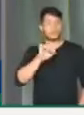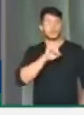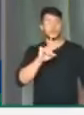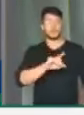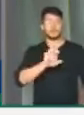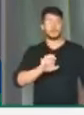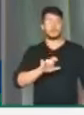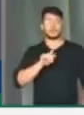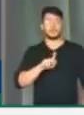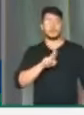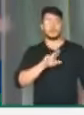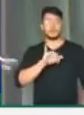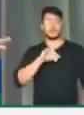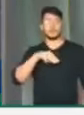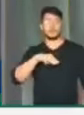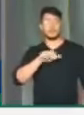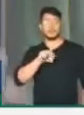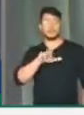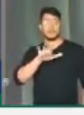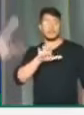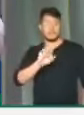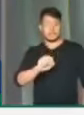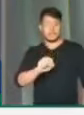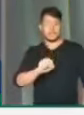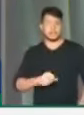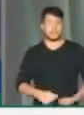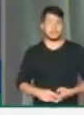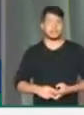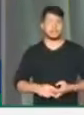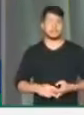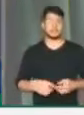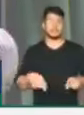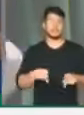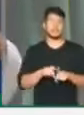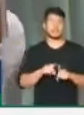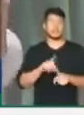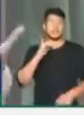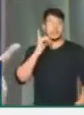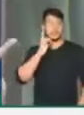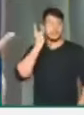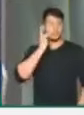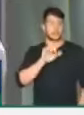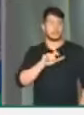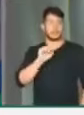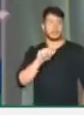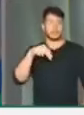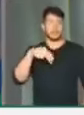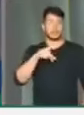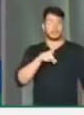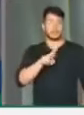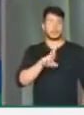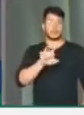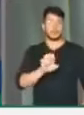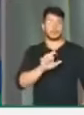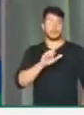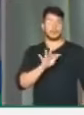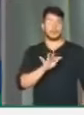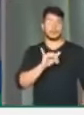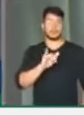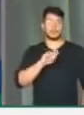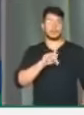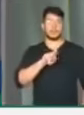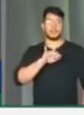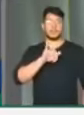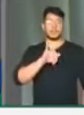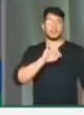Figueiredo, que assumem respectivamente a minoria e a oposição, e vou continuar trabalhando para a construção da unidade política